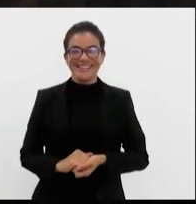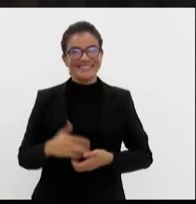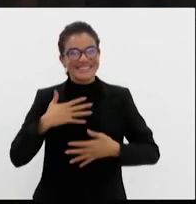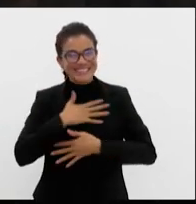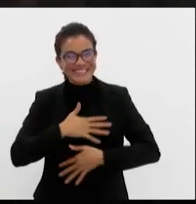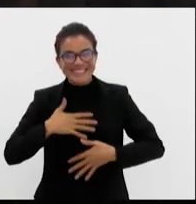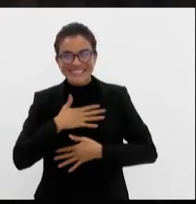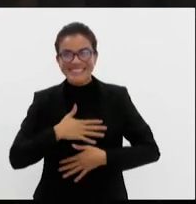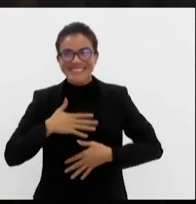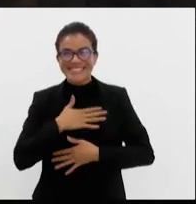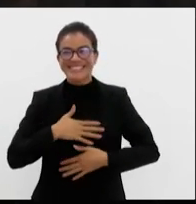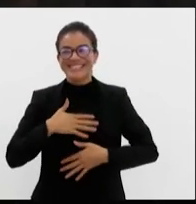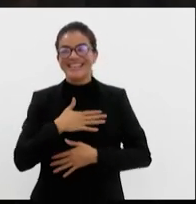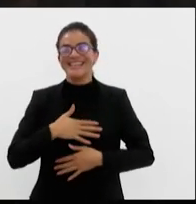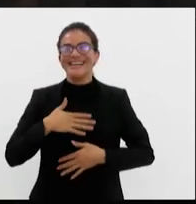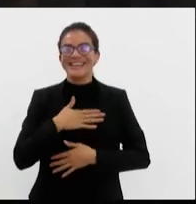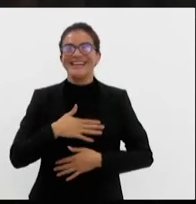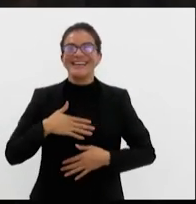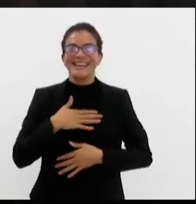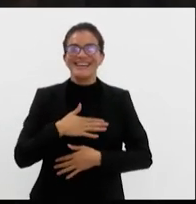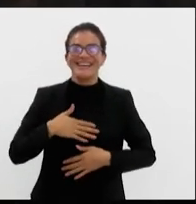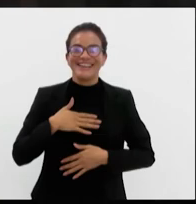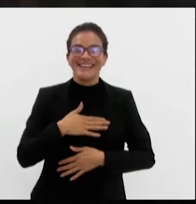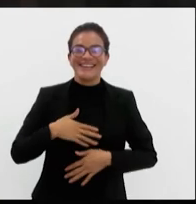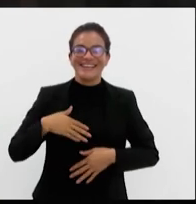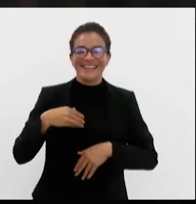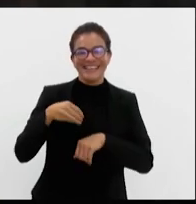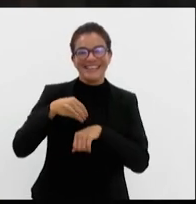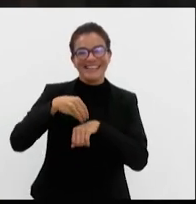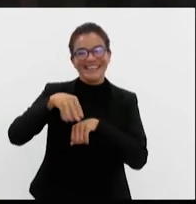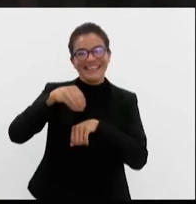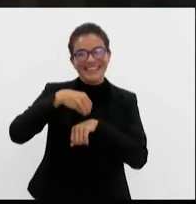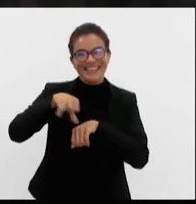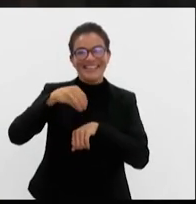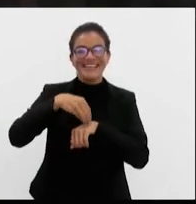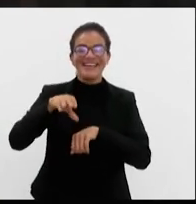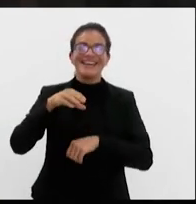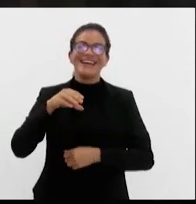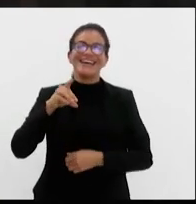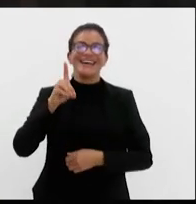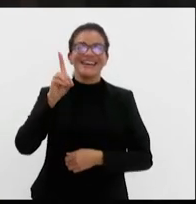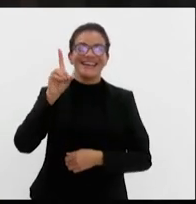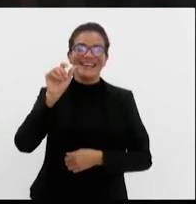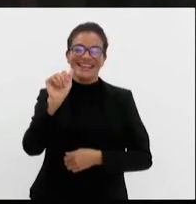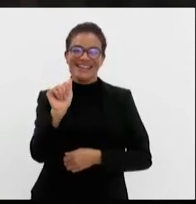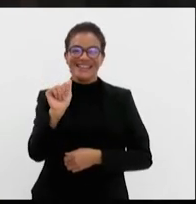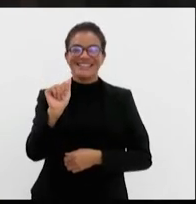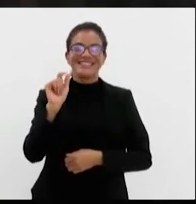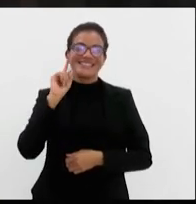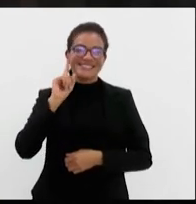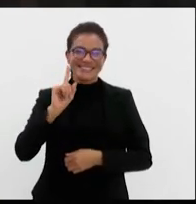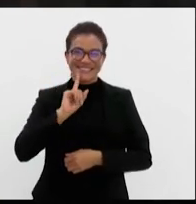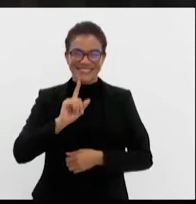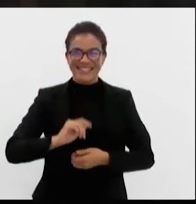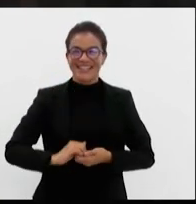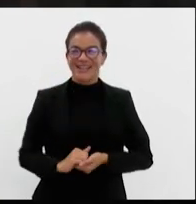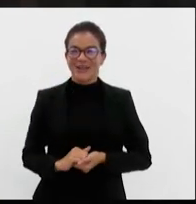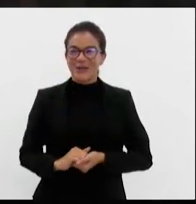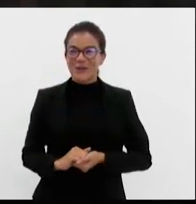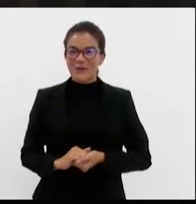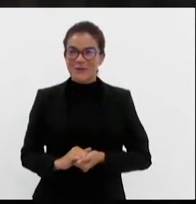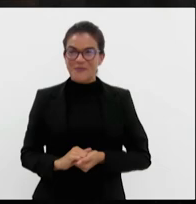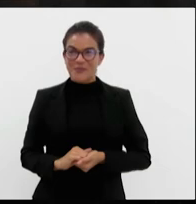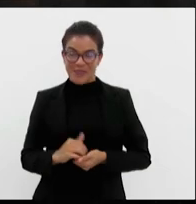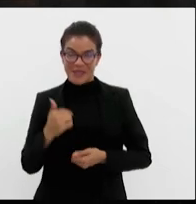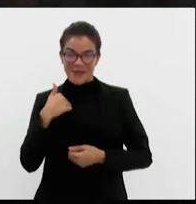saudando, né, que leva a nossa voz aos deficientes auditivos. É que, desse